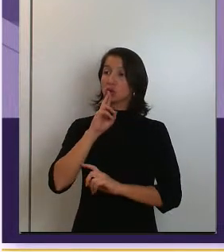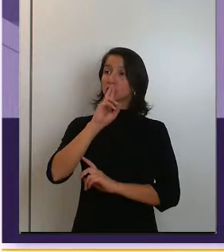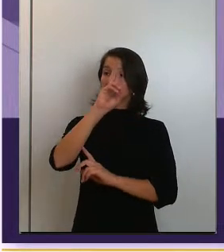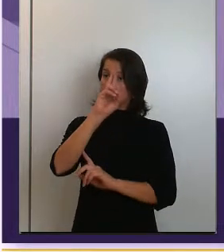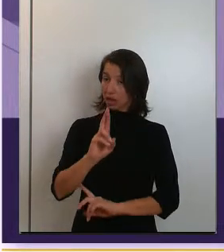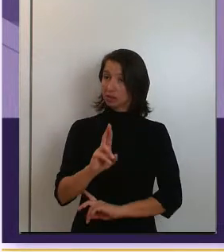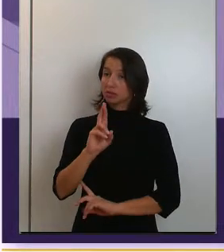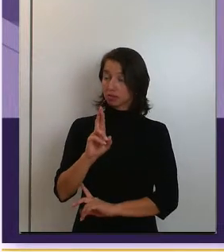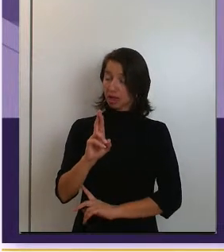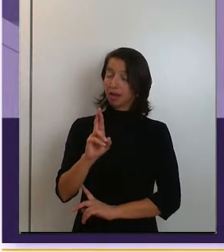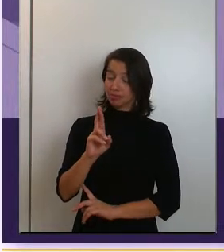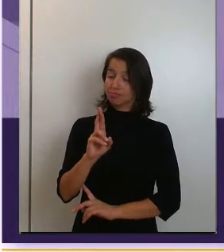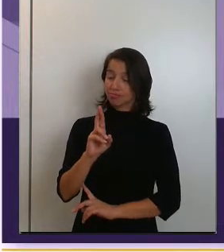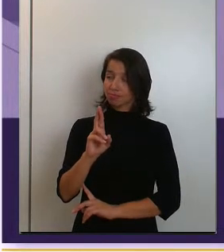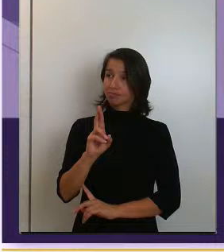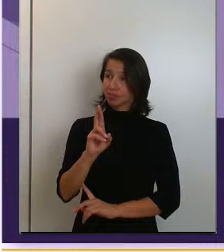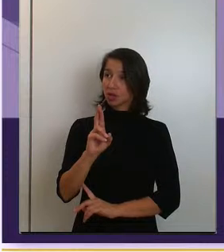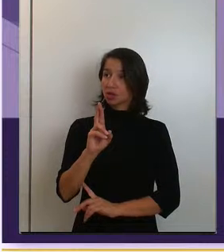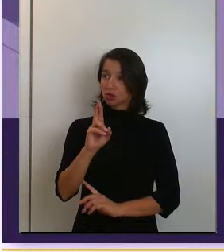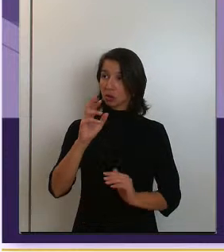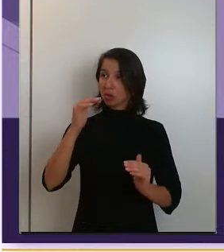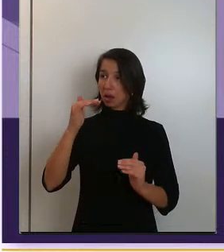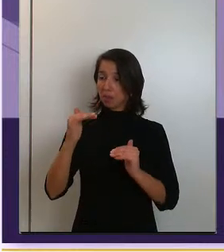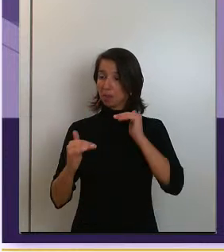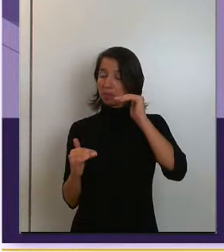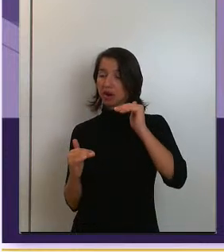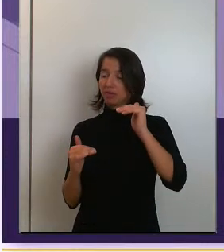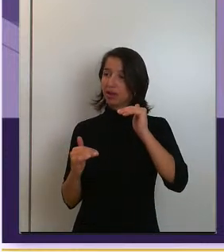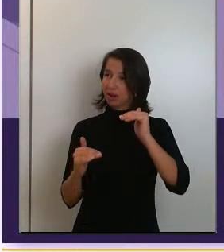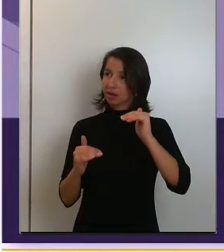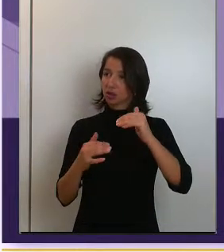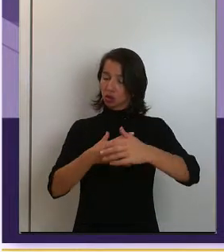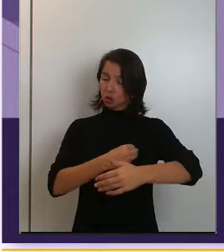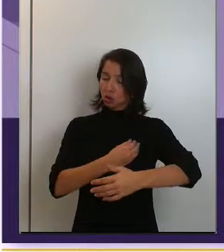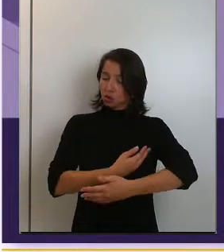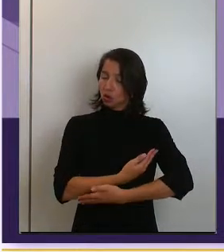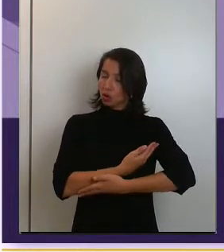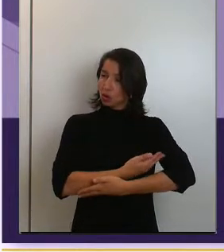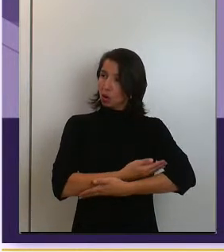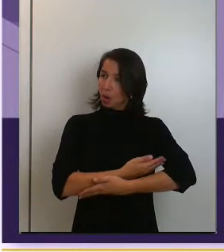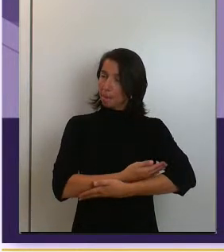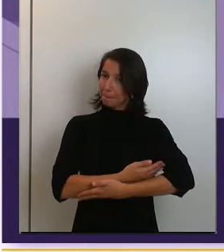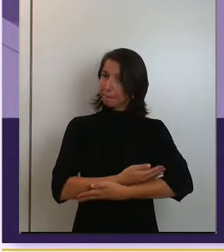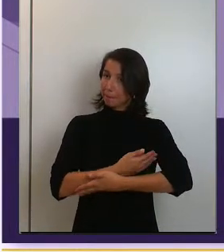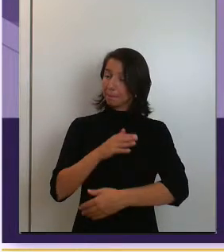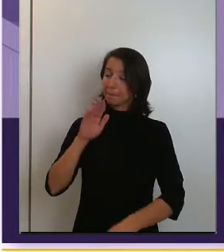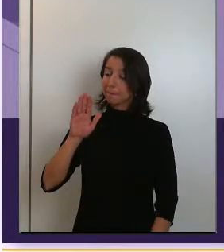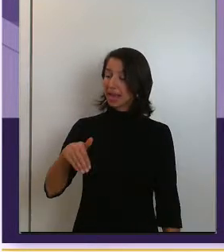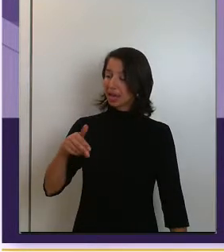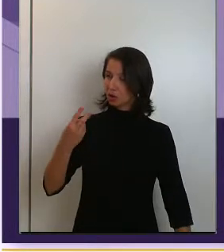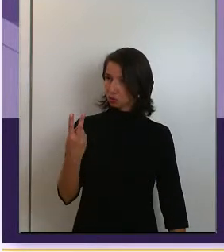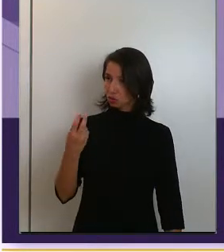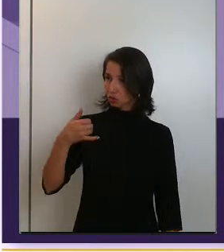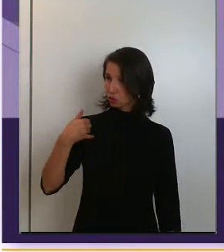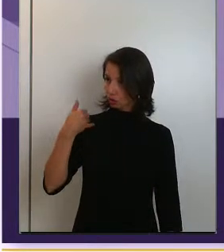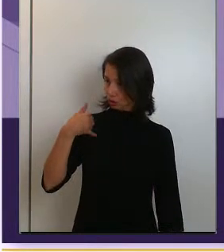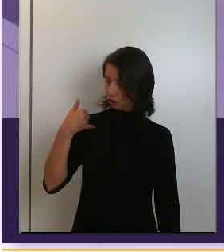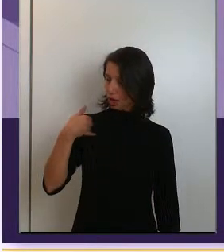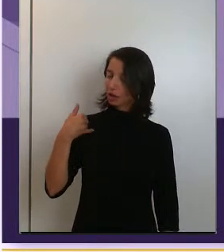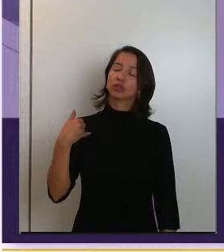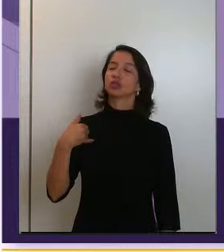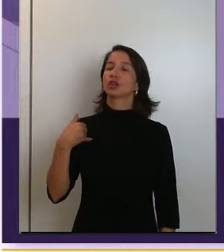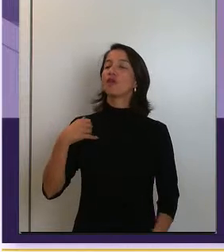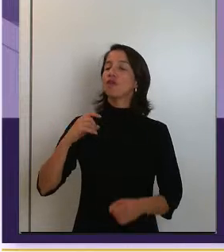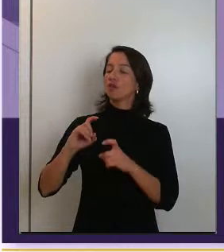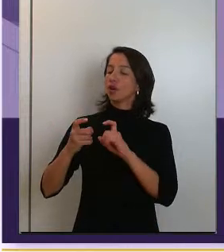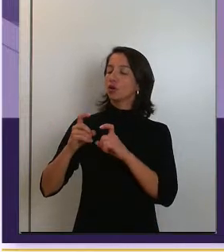resultados sobre a prevalência e prática de aleitamento materno em crianças brasileiras e menores de 2 anos. É um estudo coordenado pelo professor Gilberto